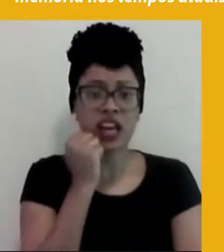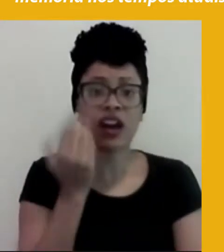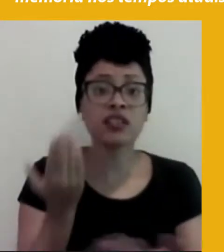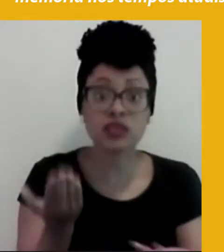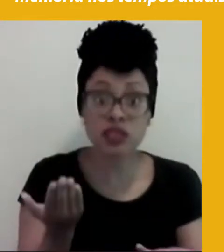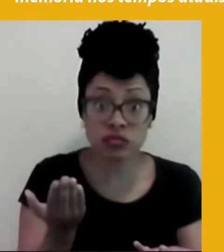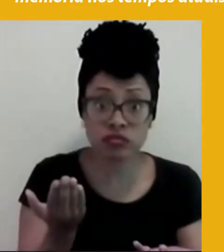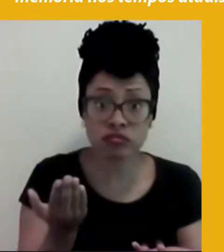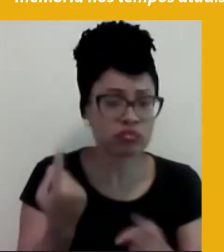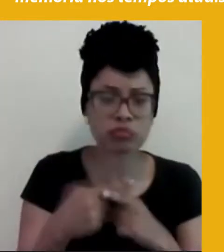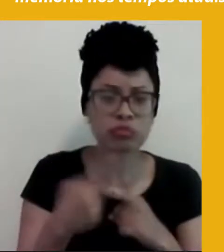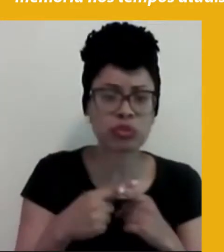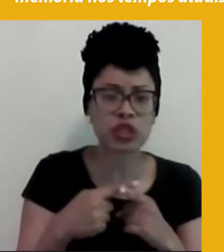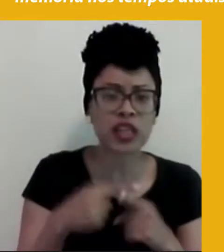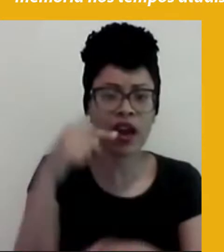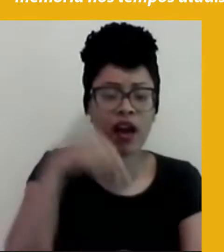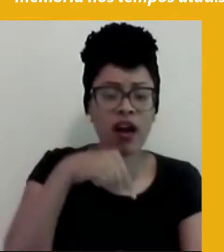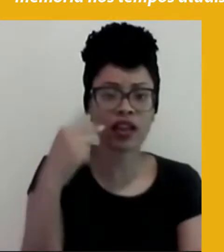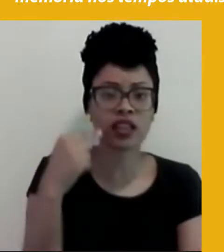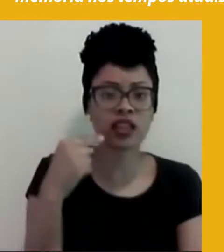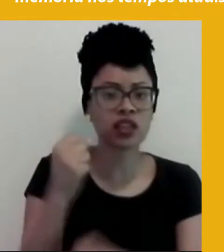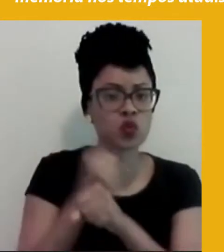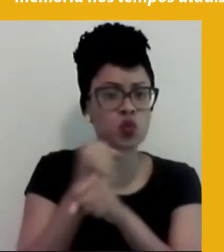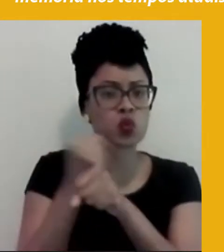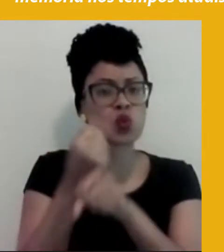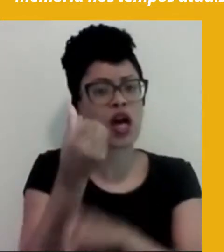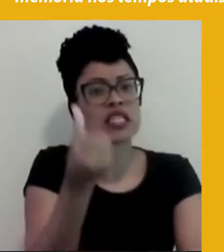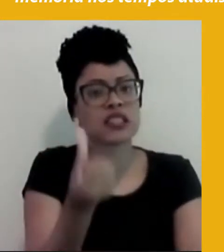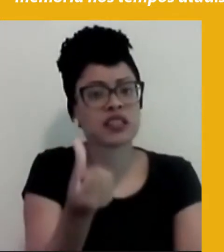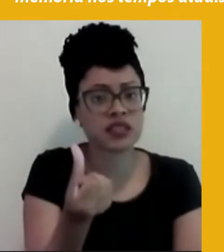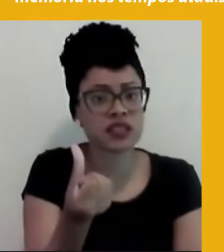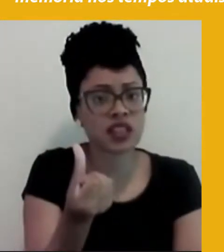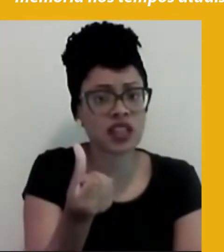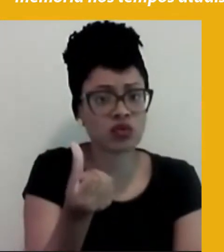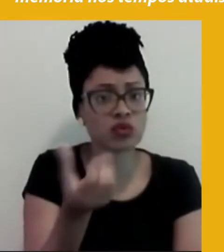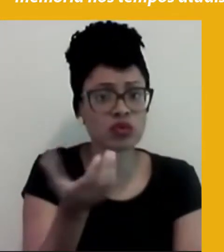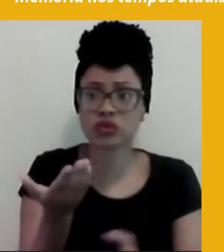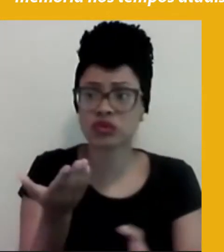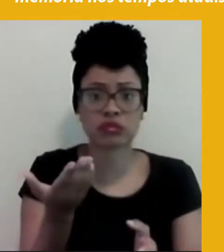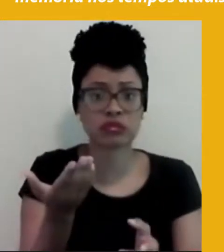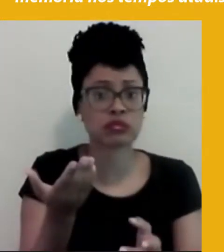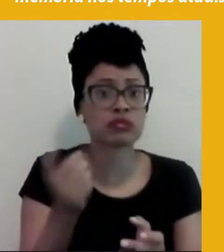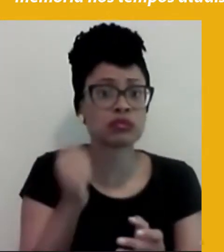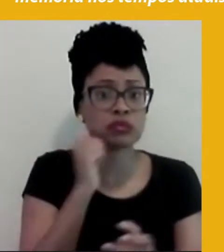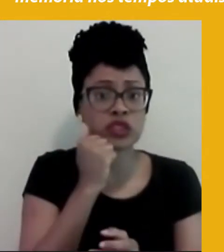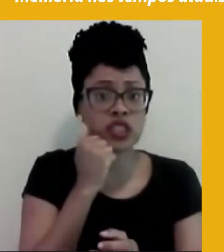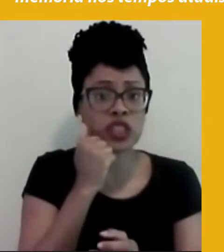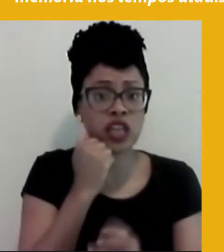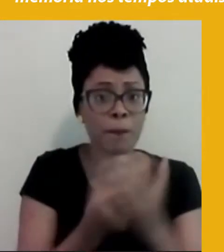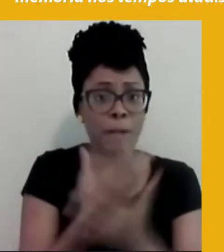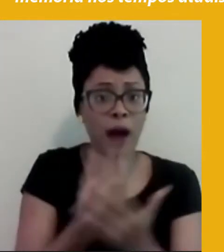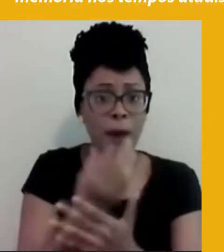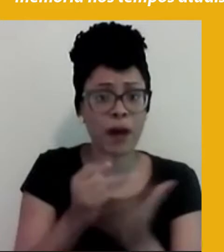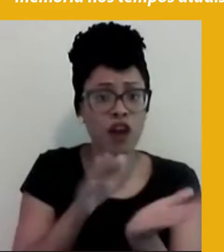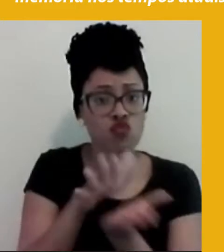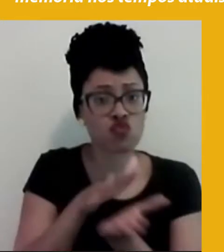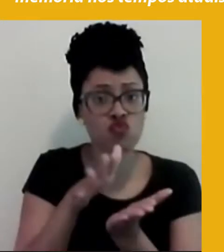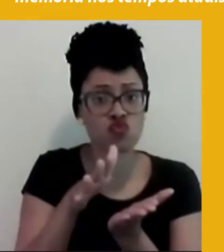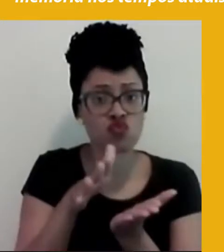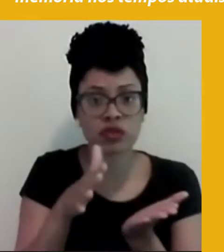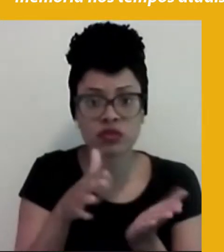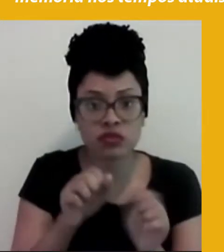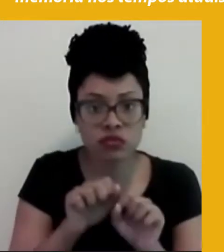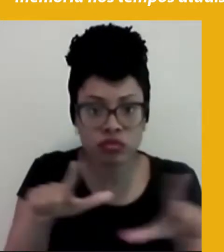ciência há 6 anos? Por que que os brasileiros e brasileiras não estão preocupados com isso? Quantas pessoas que não são cientistas